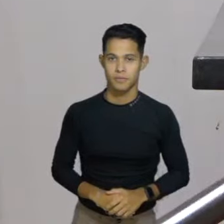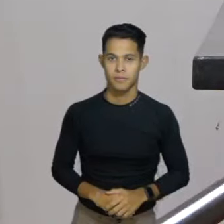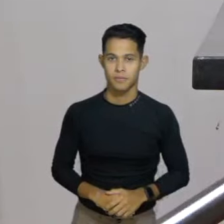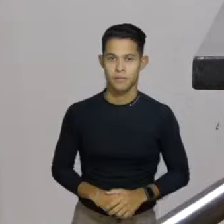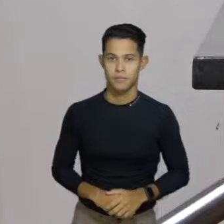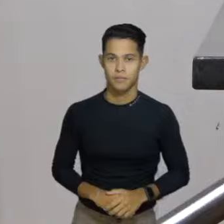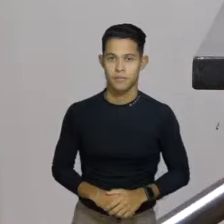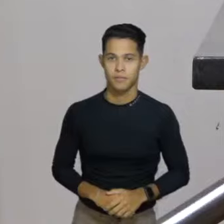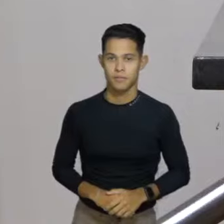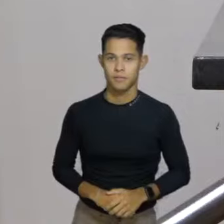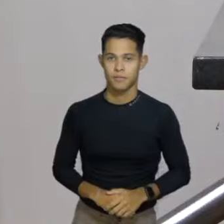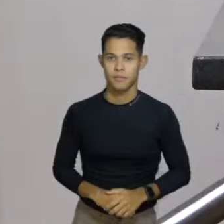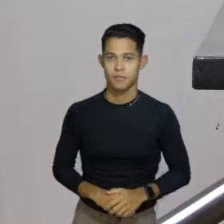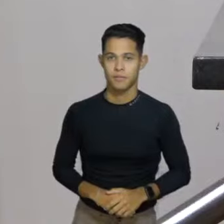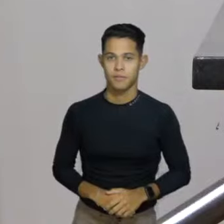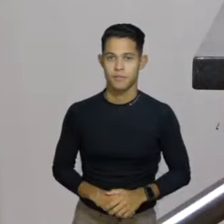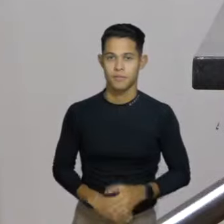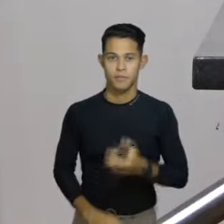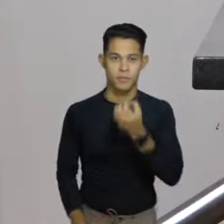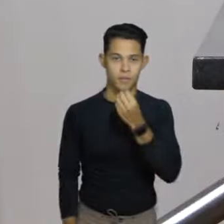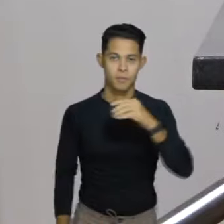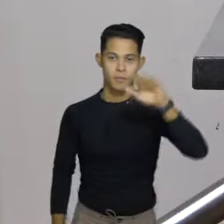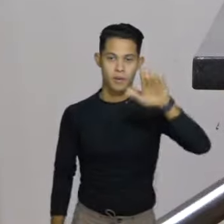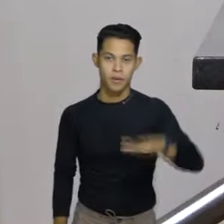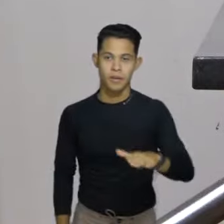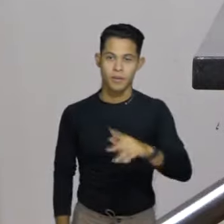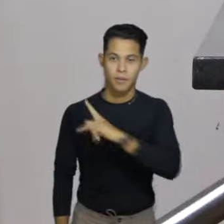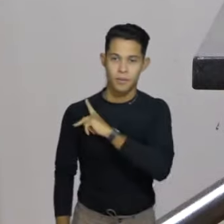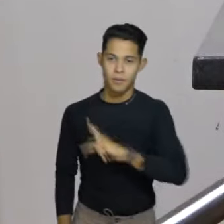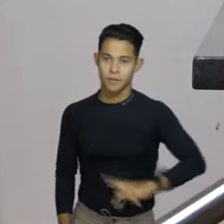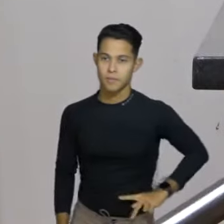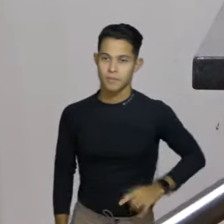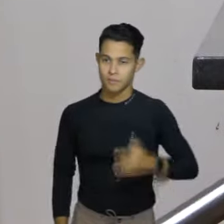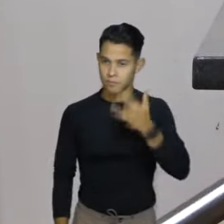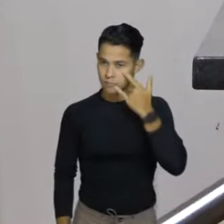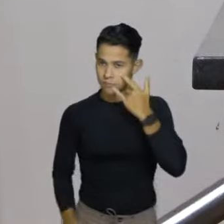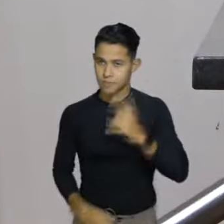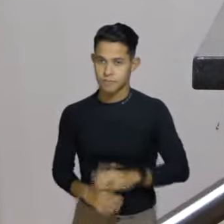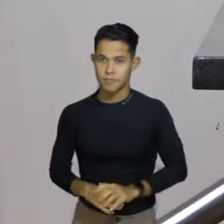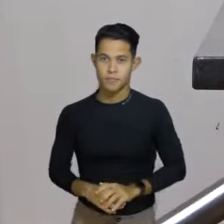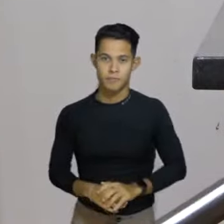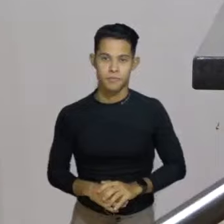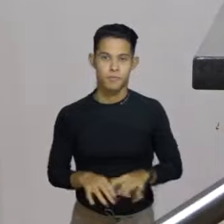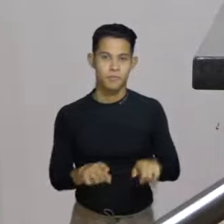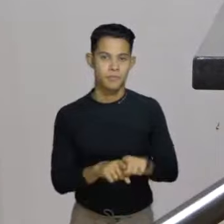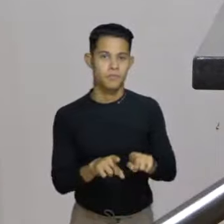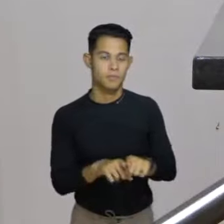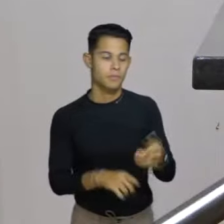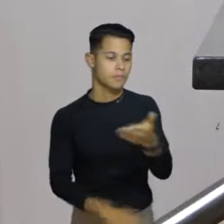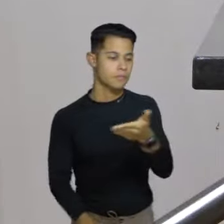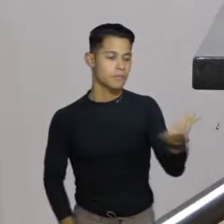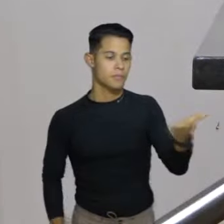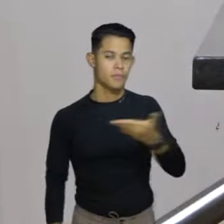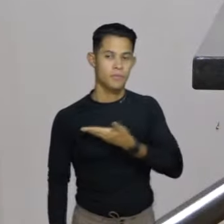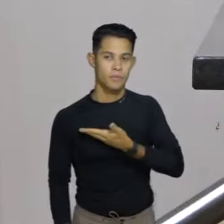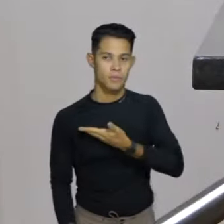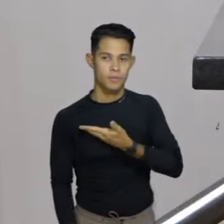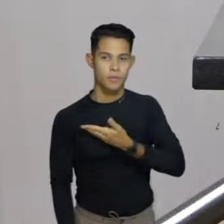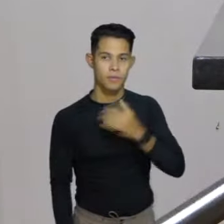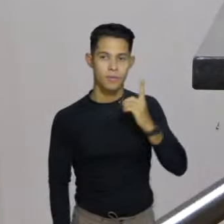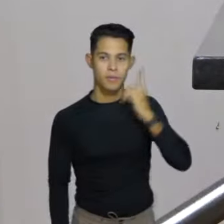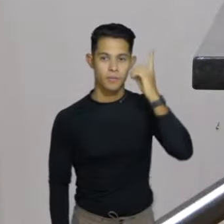Oliveira Boa tarde senhor presidente Mauro de Nadal aos nobres colegas eh Deputado